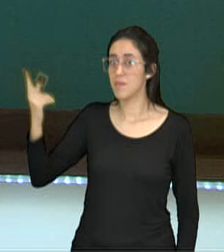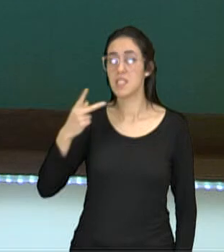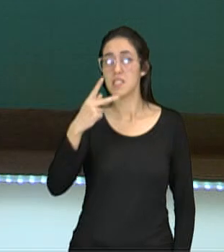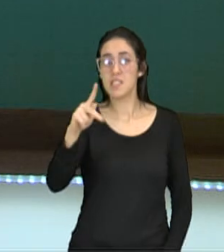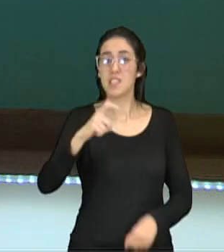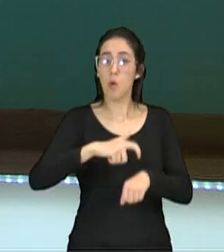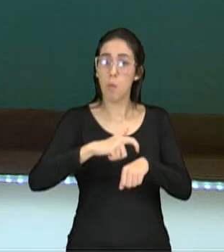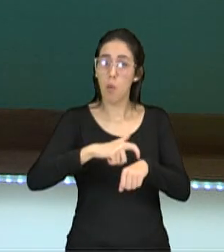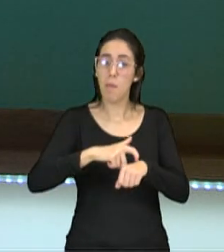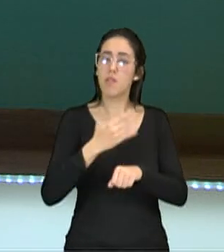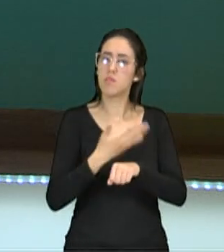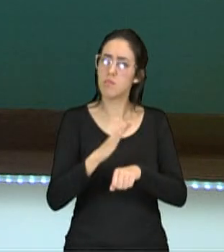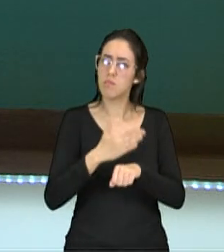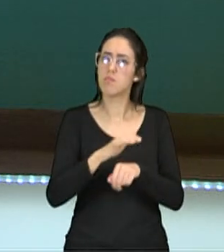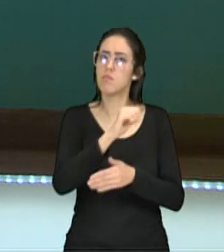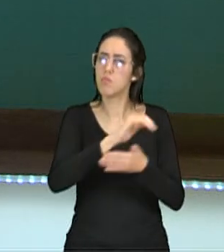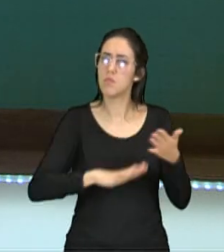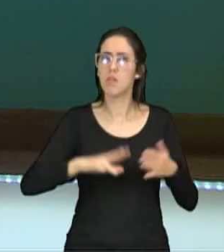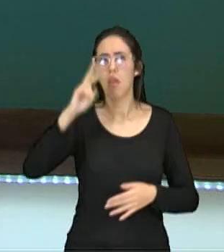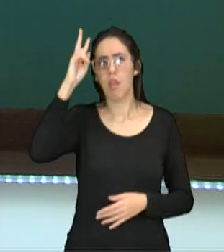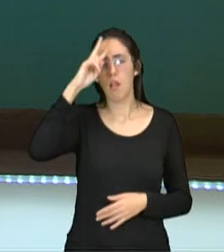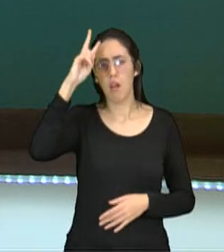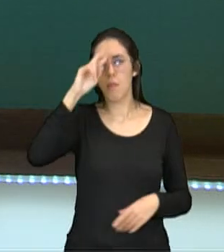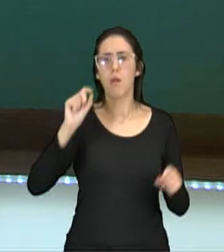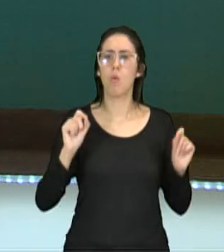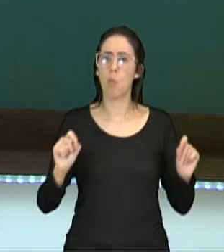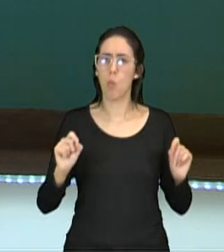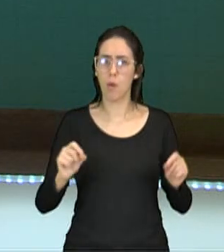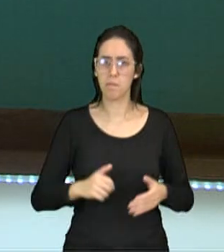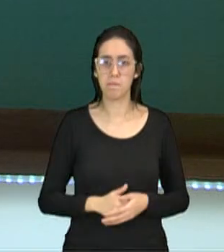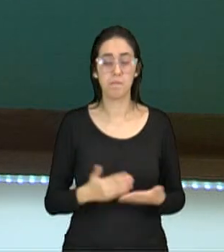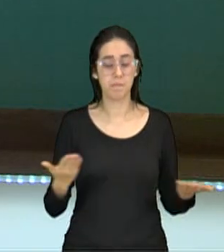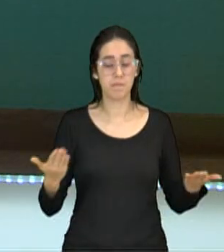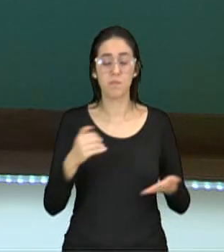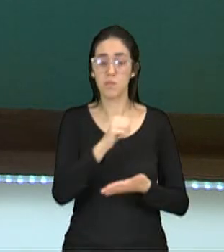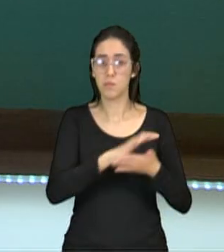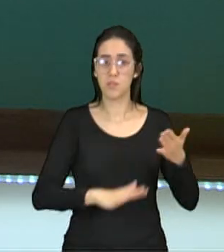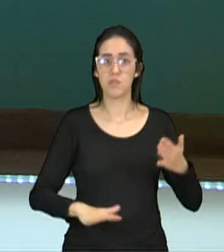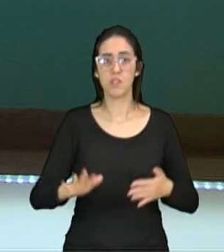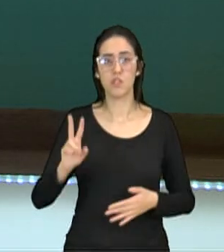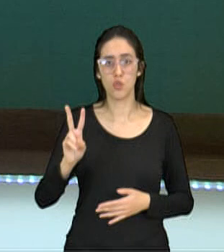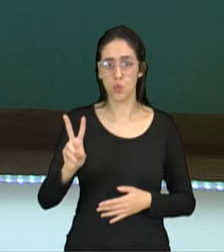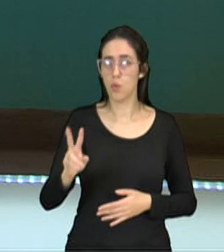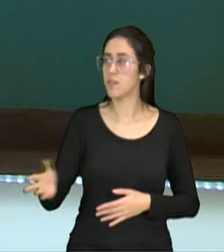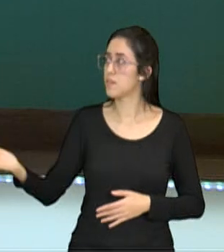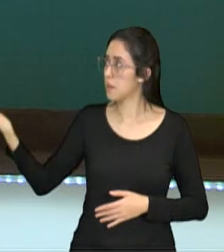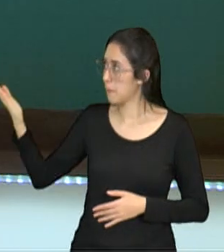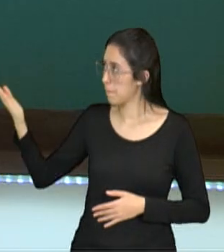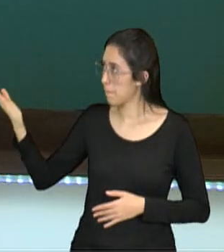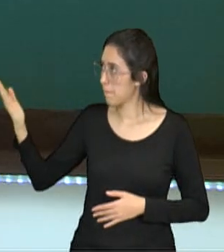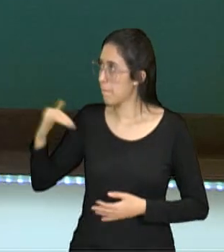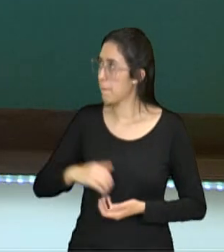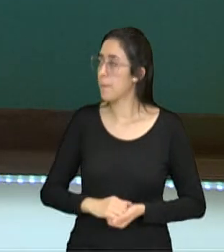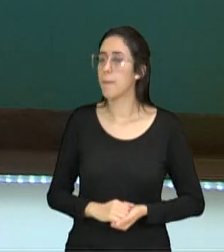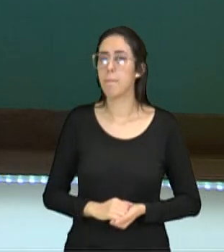de praticar, de lembrar desses hormônios. Então, a questão 2 da aula de hoje é a seguinte para você. As